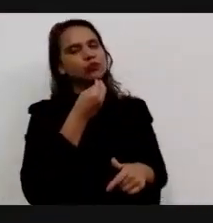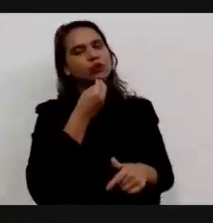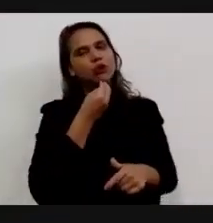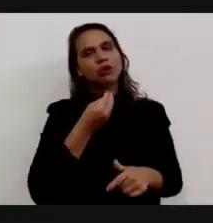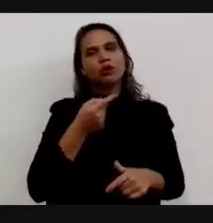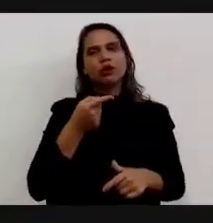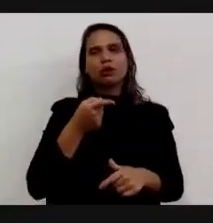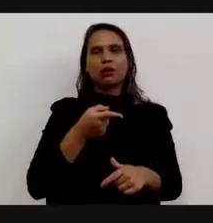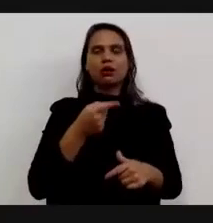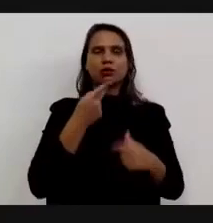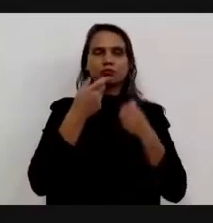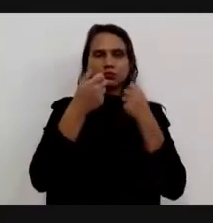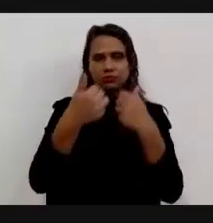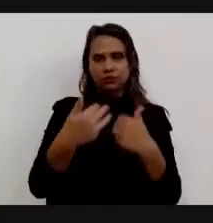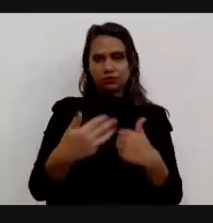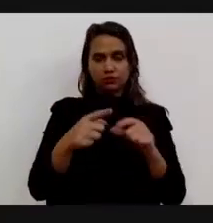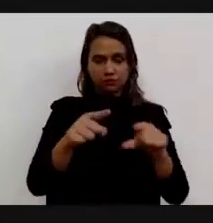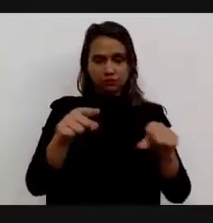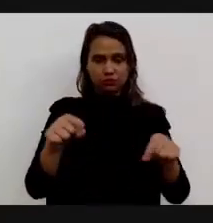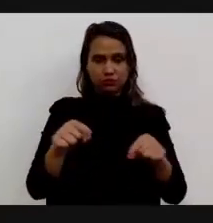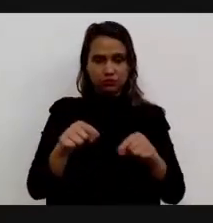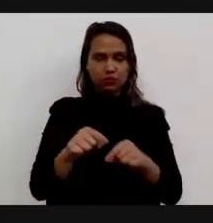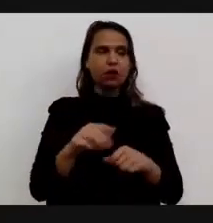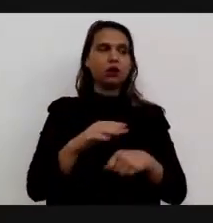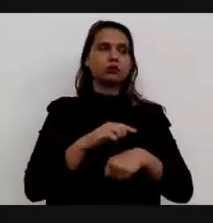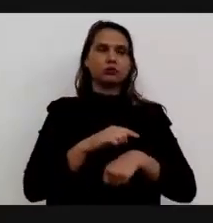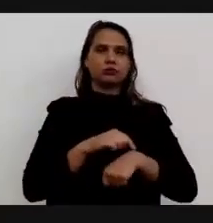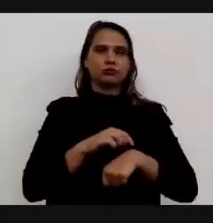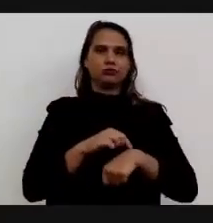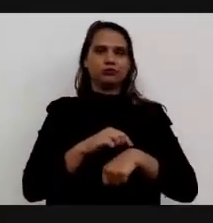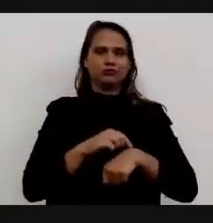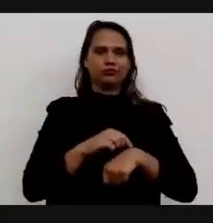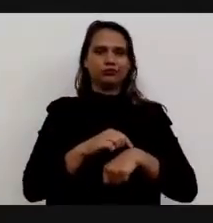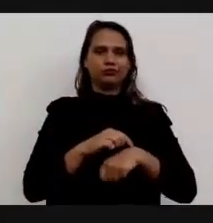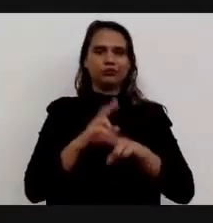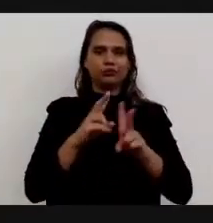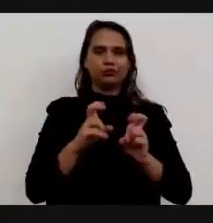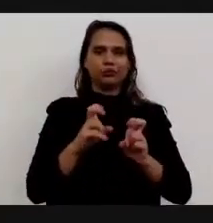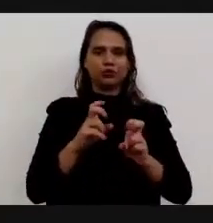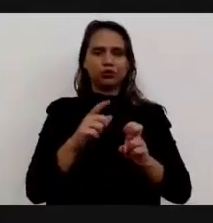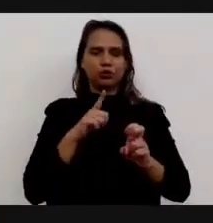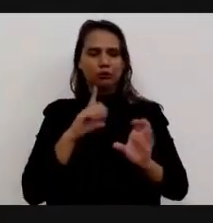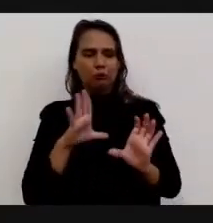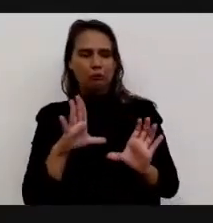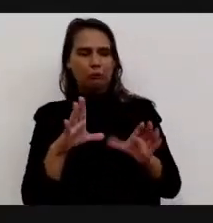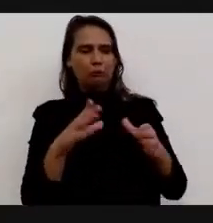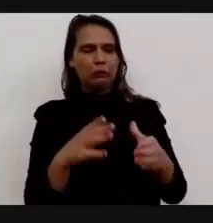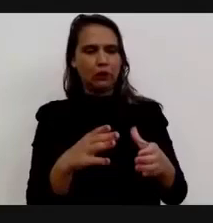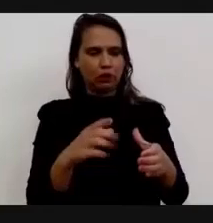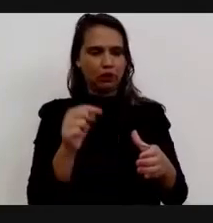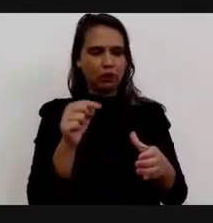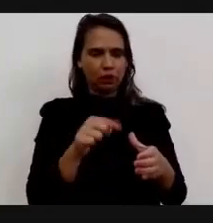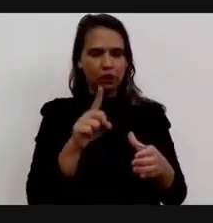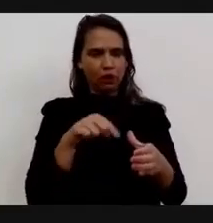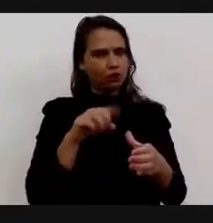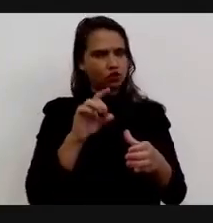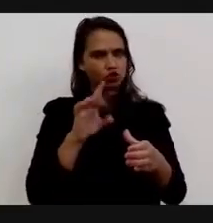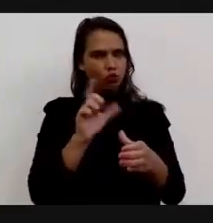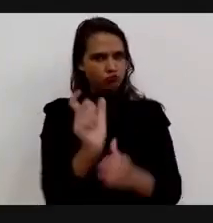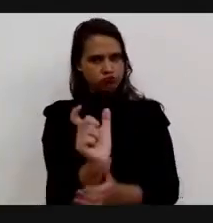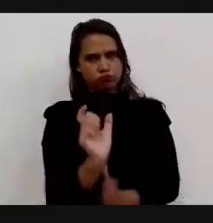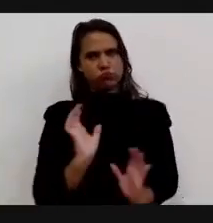permite, porque a sala de situação, que às vezes recebe o nome de comitê, é uma questão meramente de